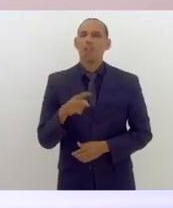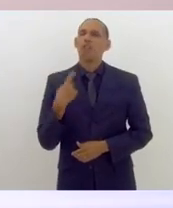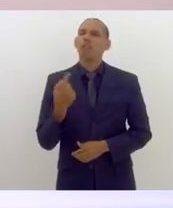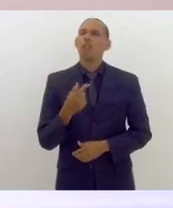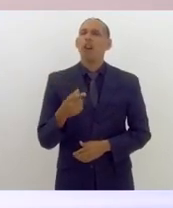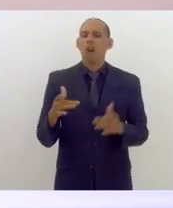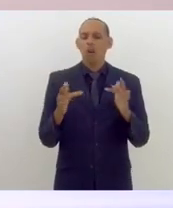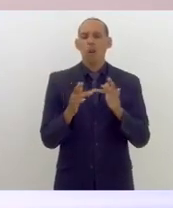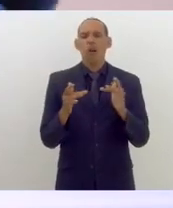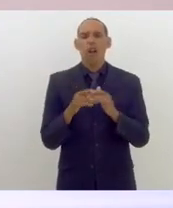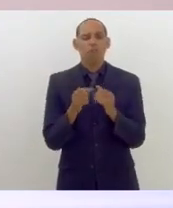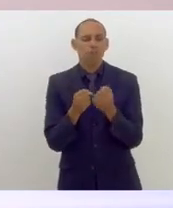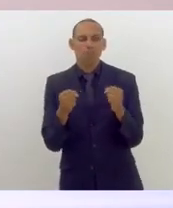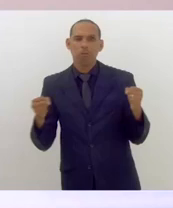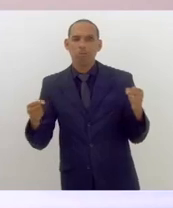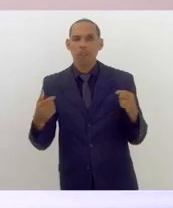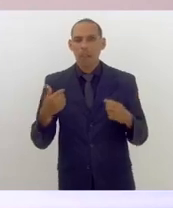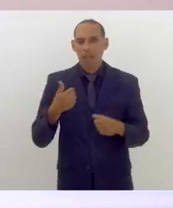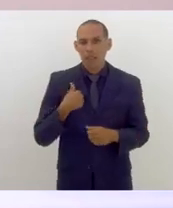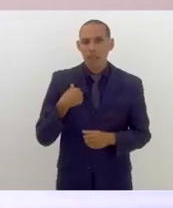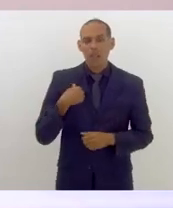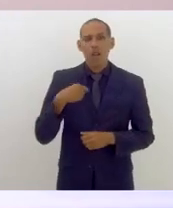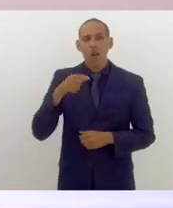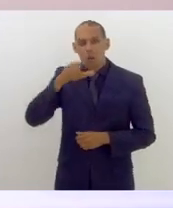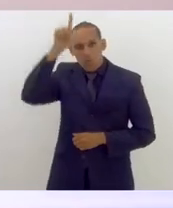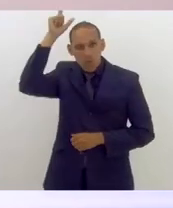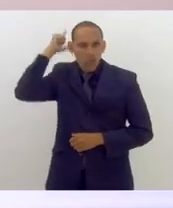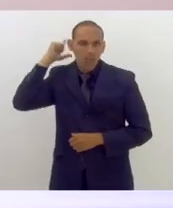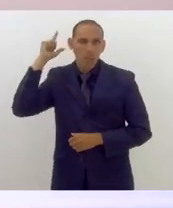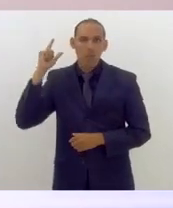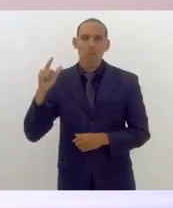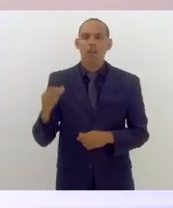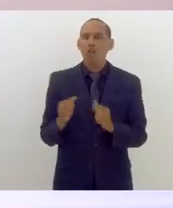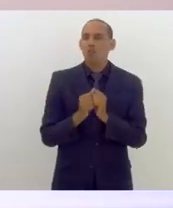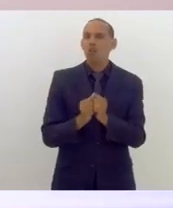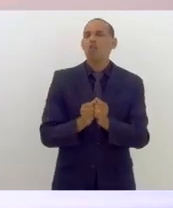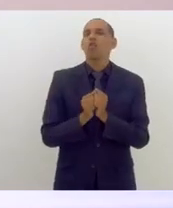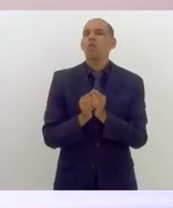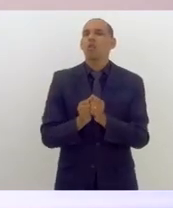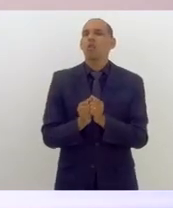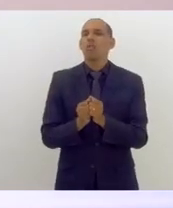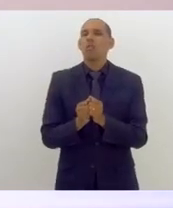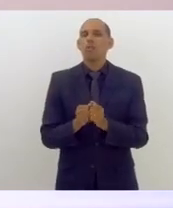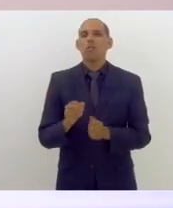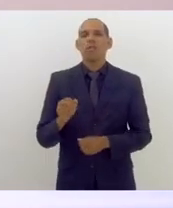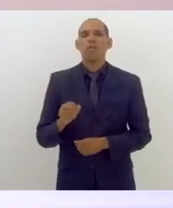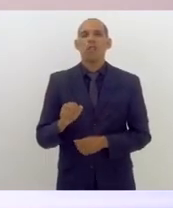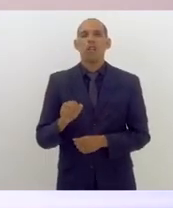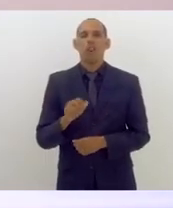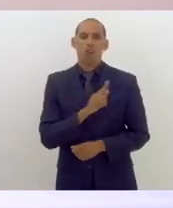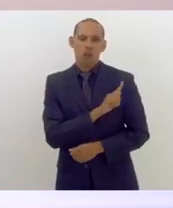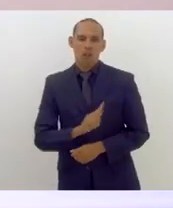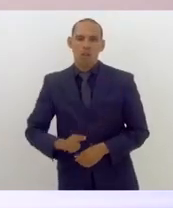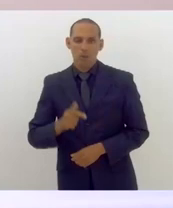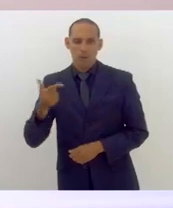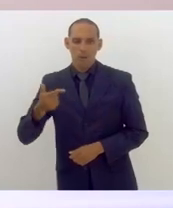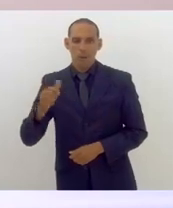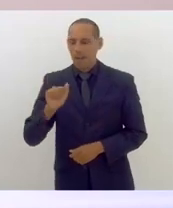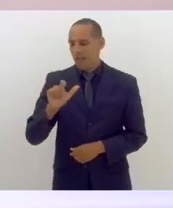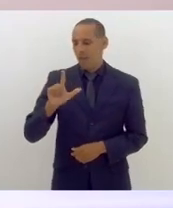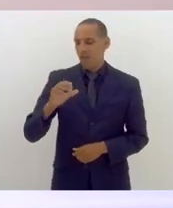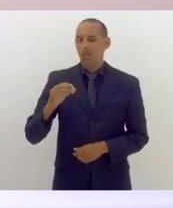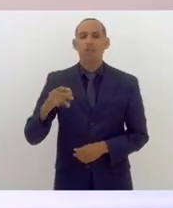um contato muito grande eu e Luiz Paulo com vice-governador vice-presidente que é o Alckmin que foi do nosso partido durante